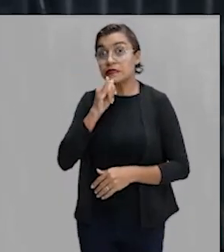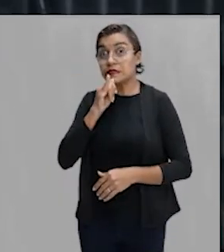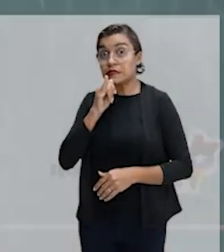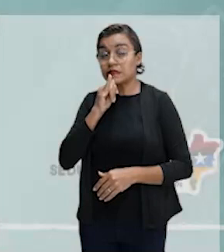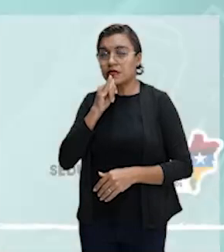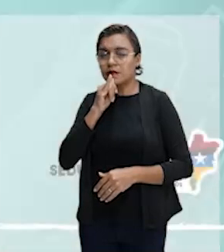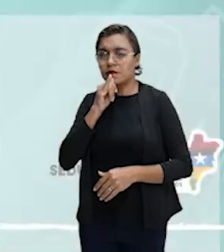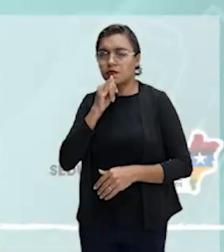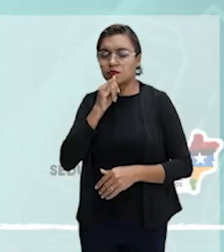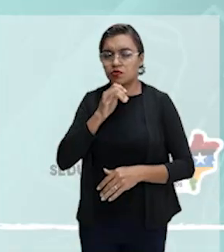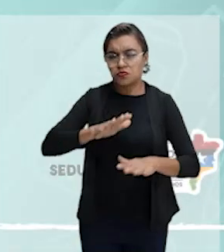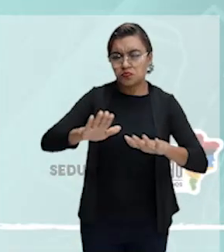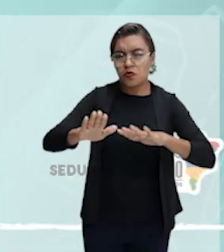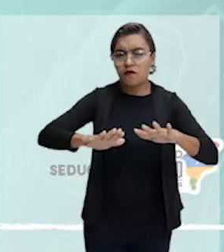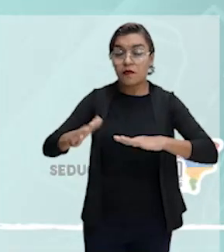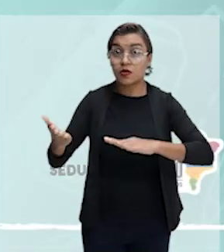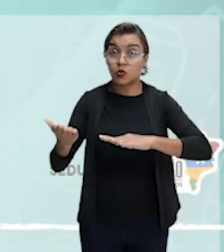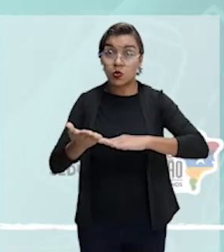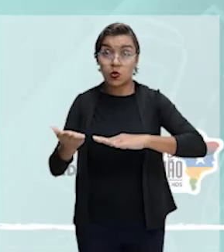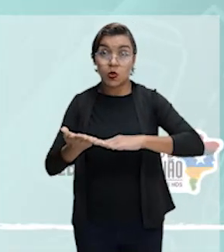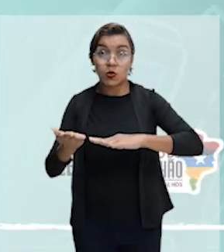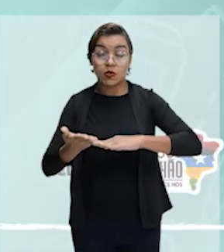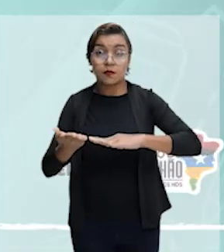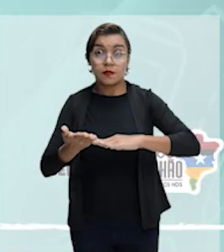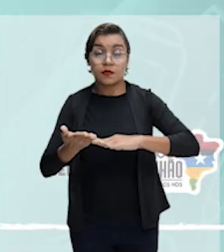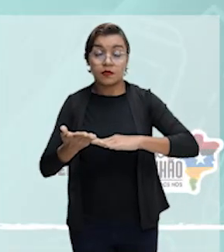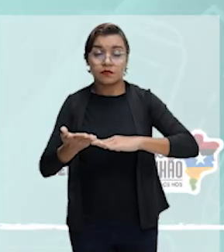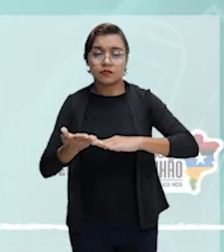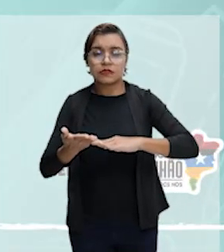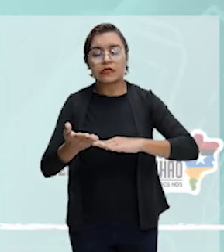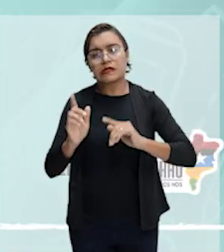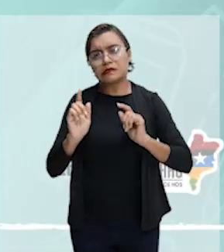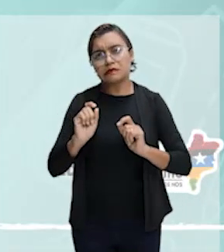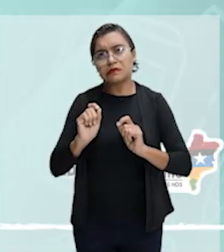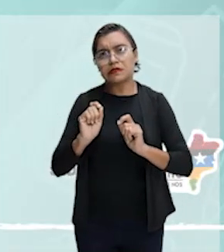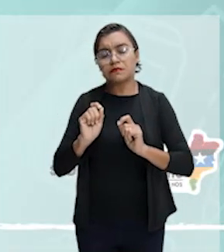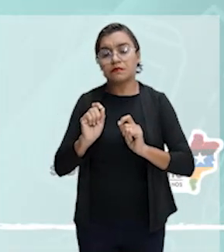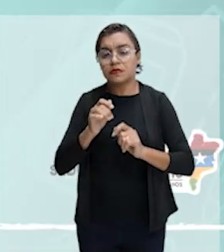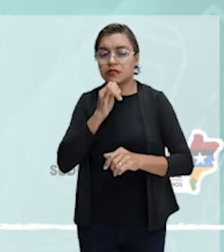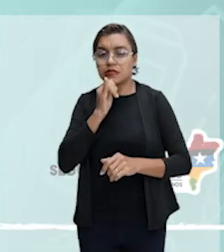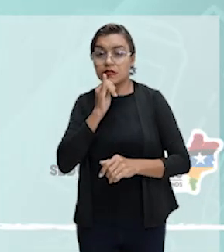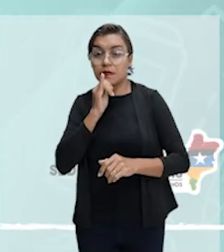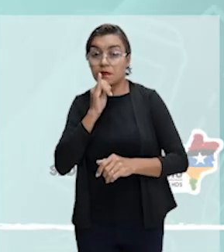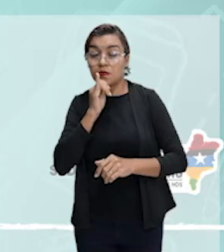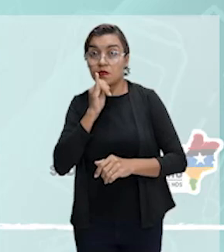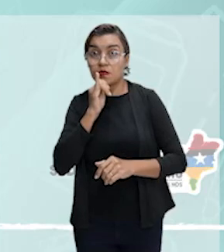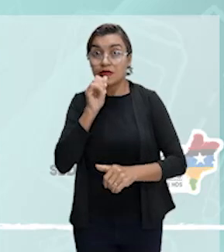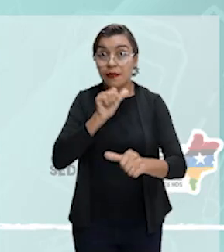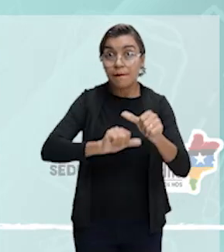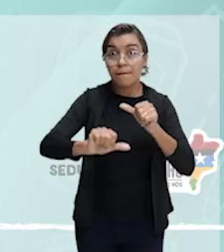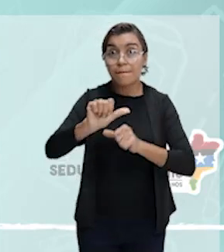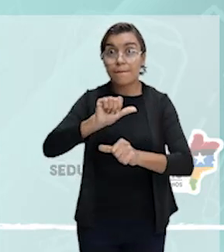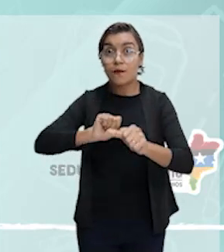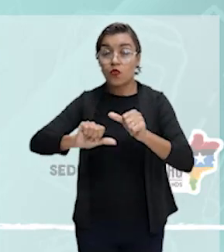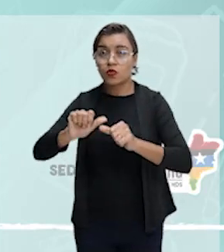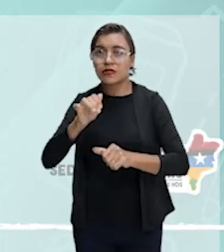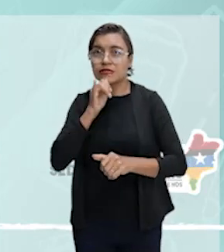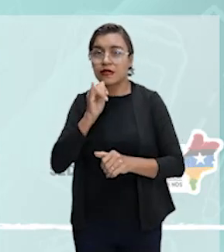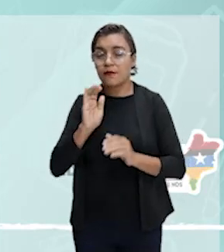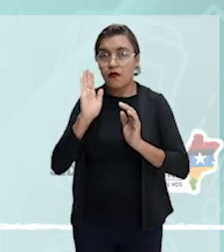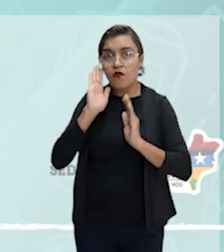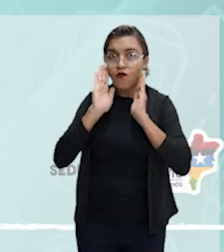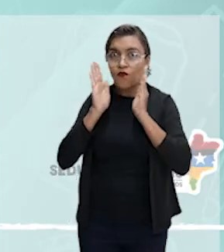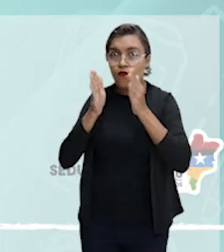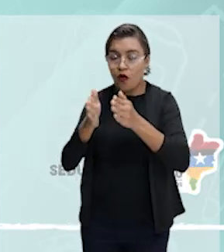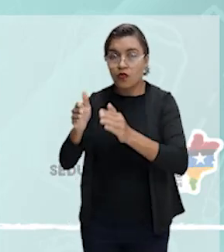movimentos contemporâneos, ou seja, os movimentos que alteram, que redirecionam a demanda da economia